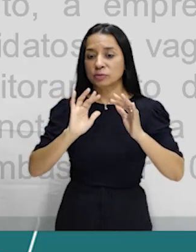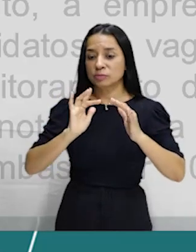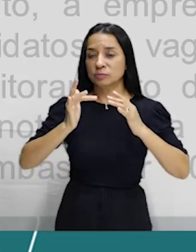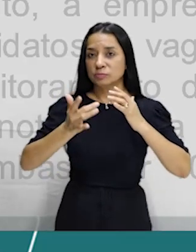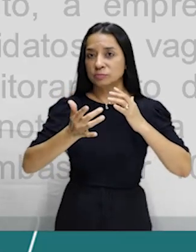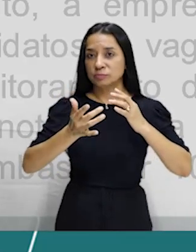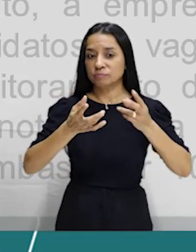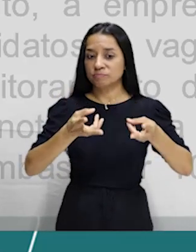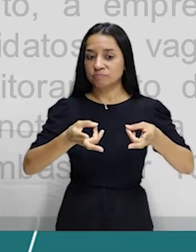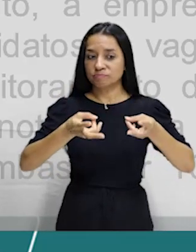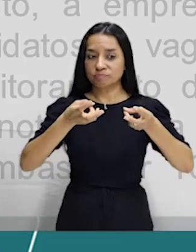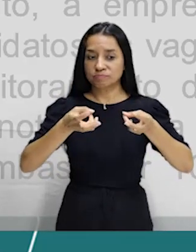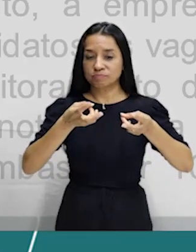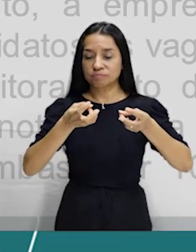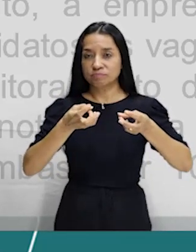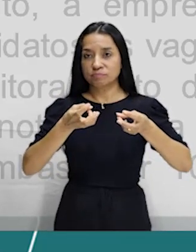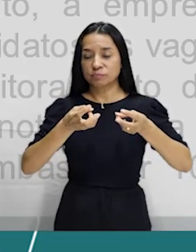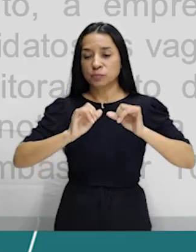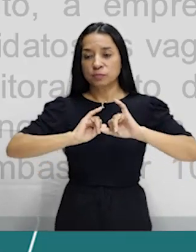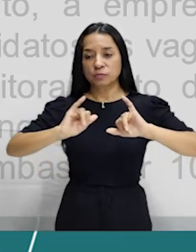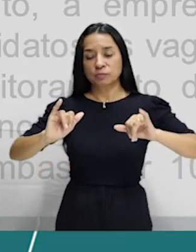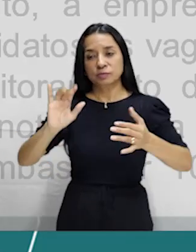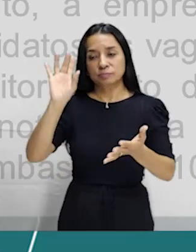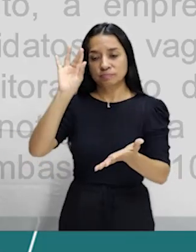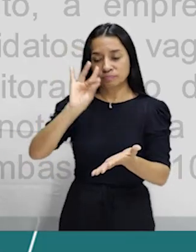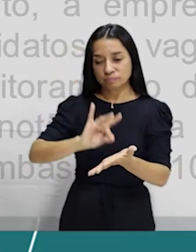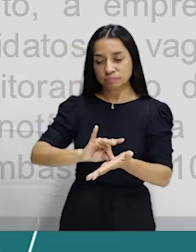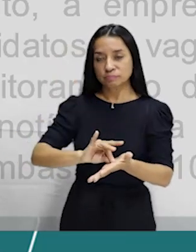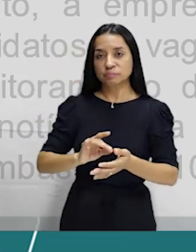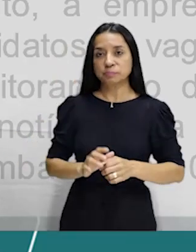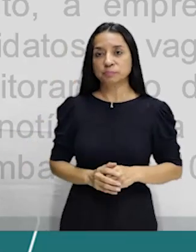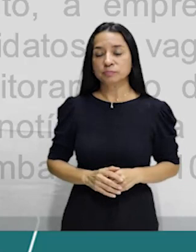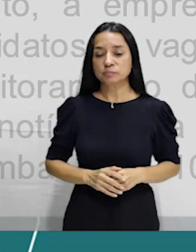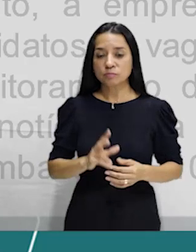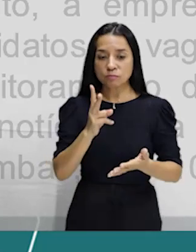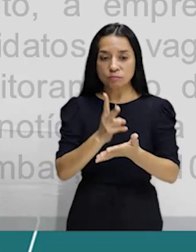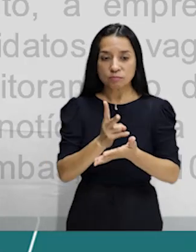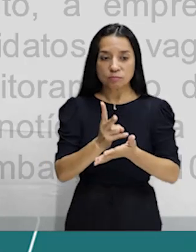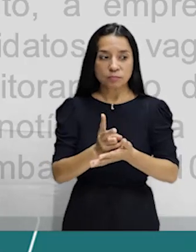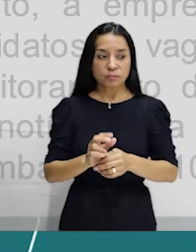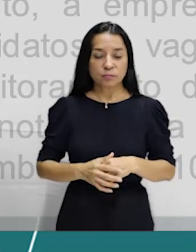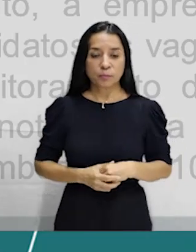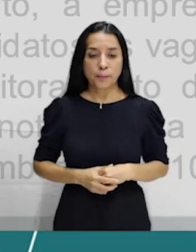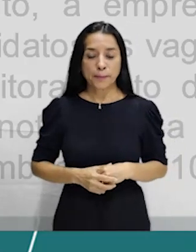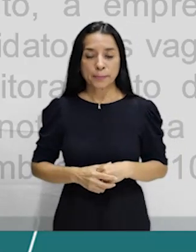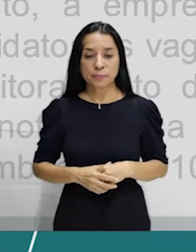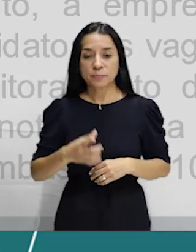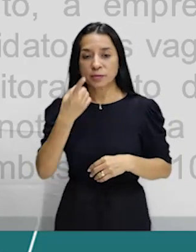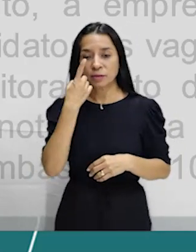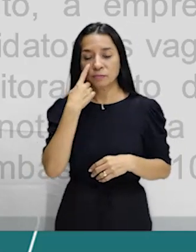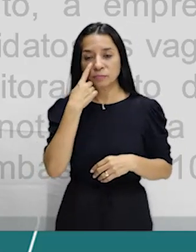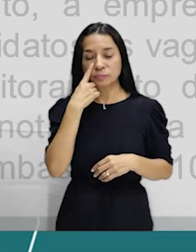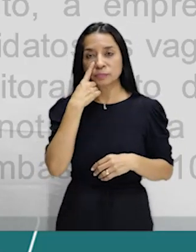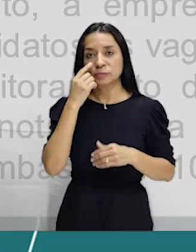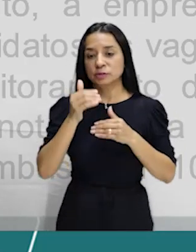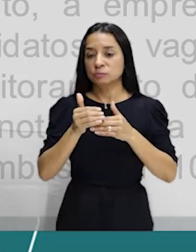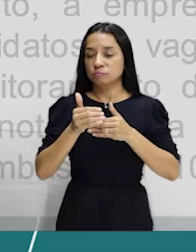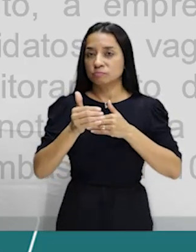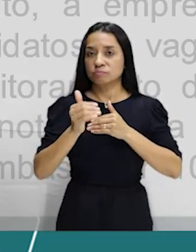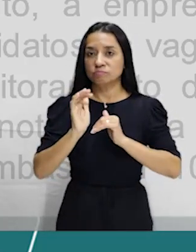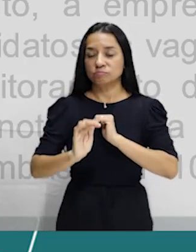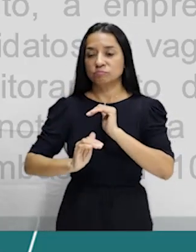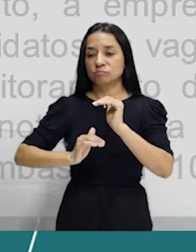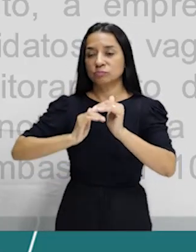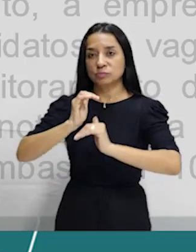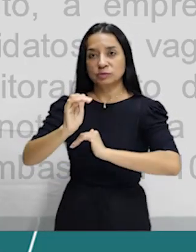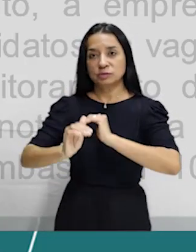atento, tá? Isso é informação real, tá? Continuando aí. Considere que, durante um processo